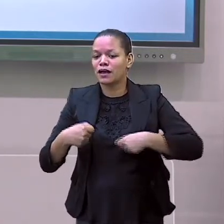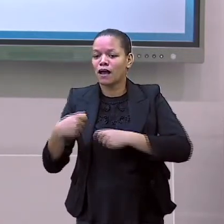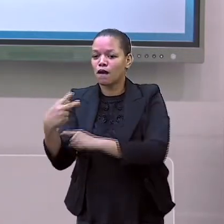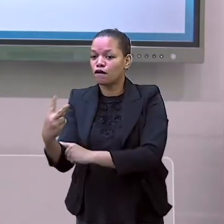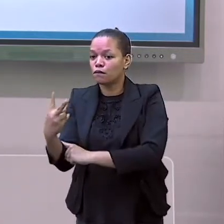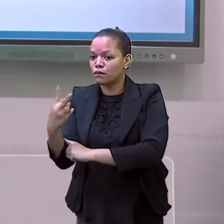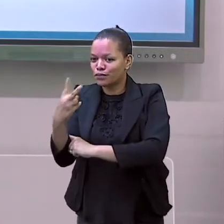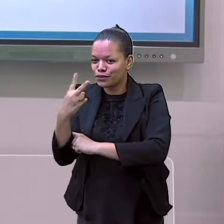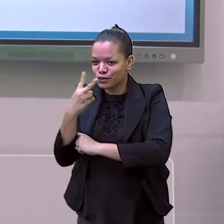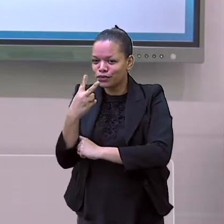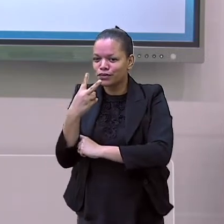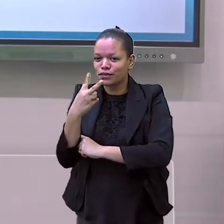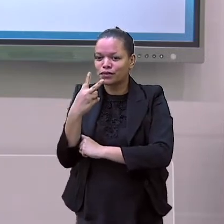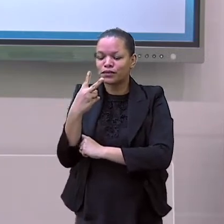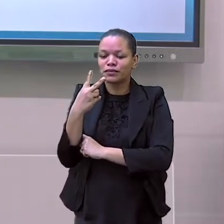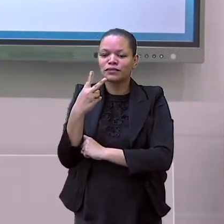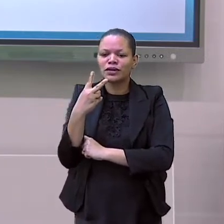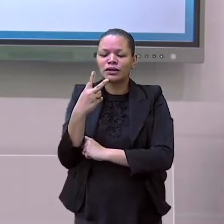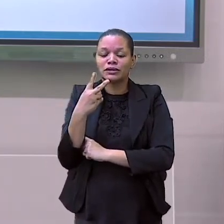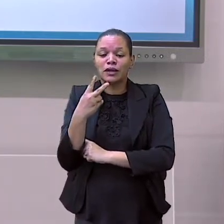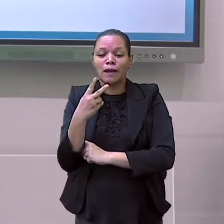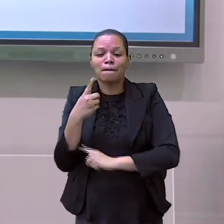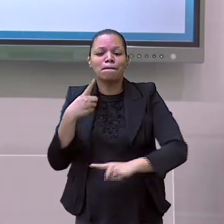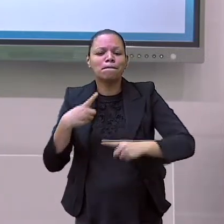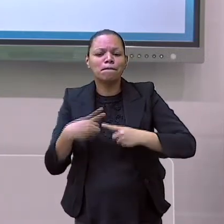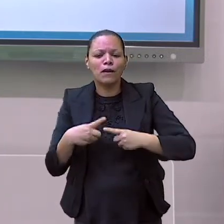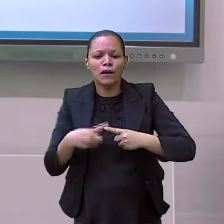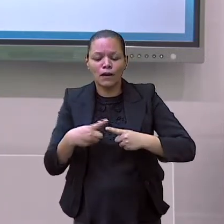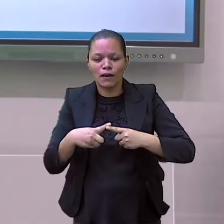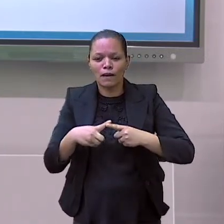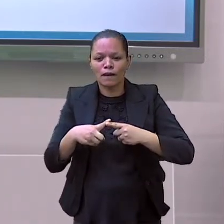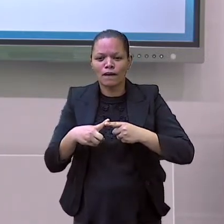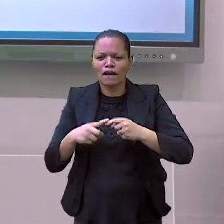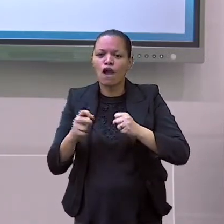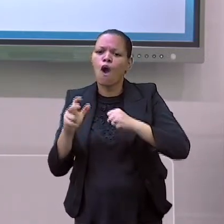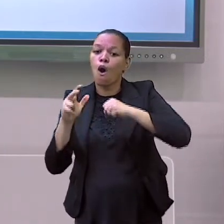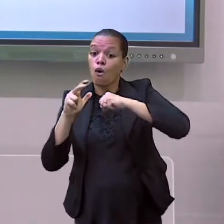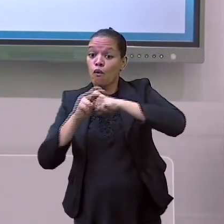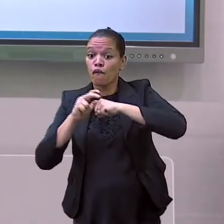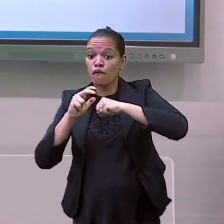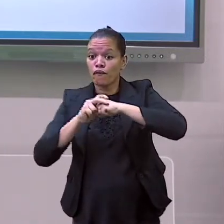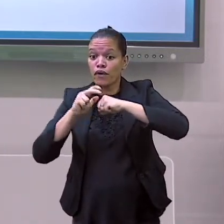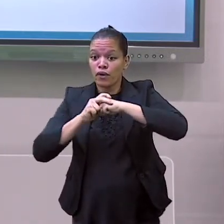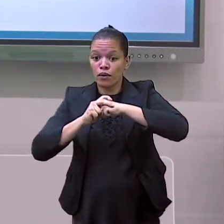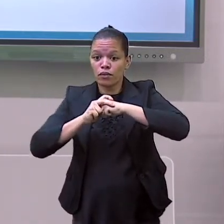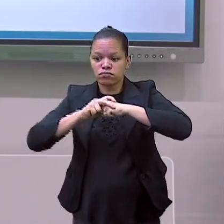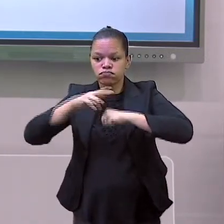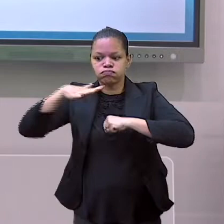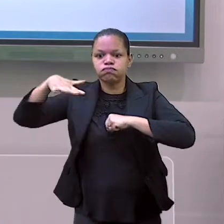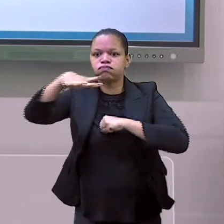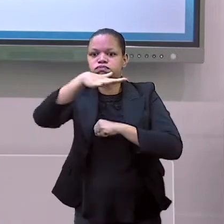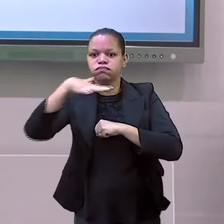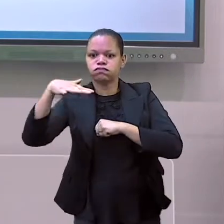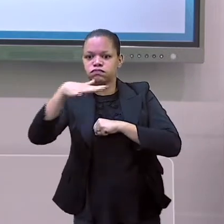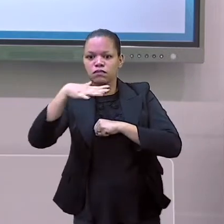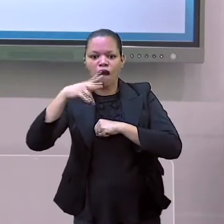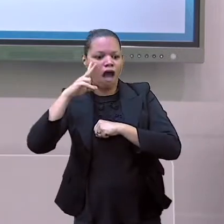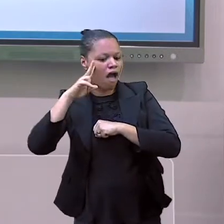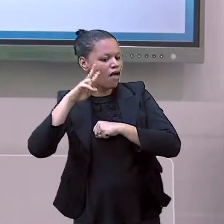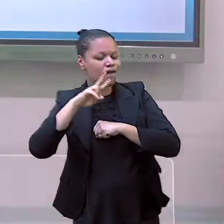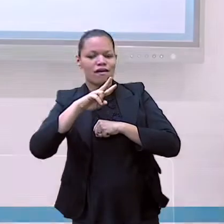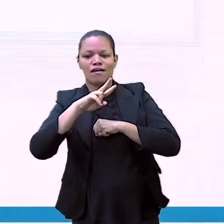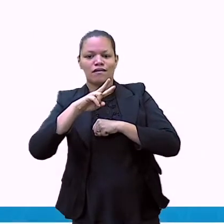o que acontece? O vírus ele está presente no ar e a gente não consegue ver.